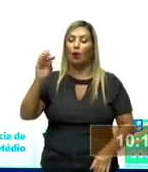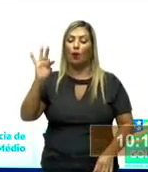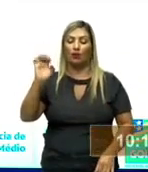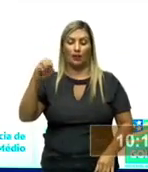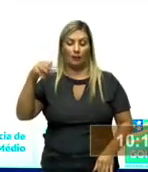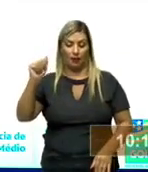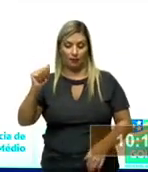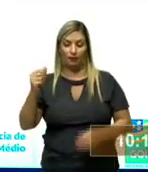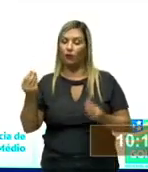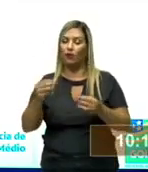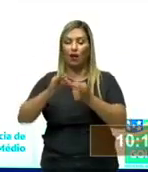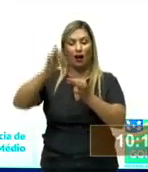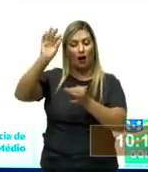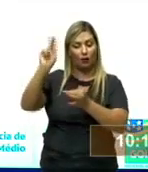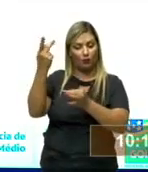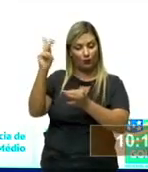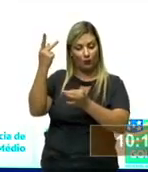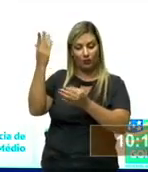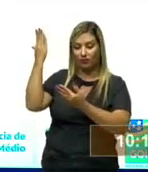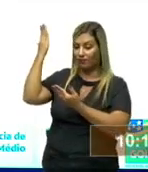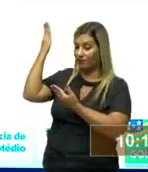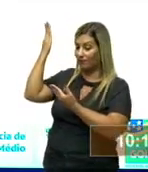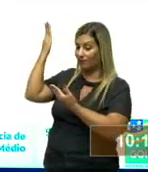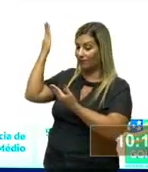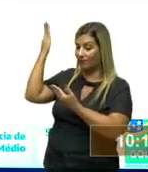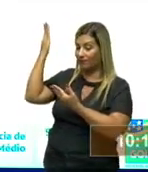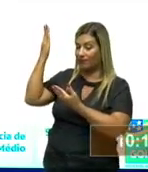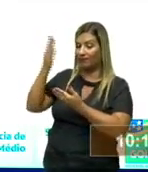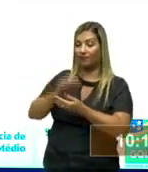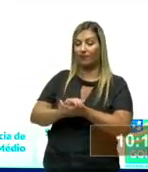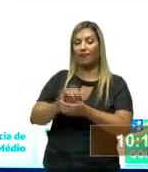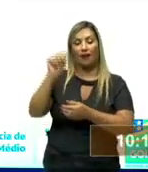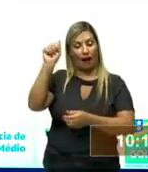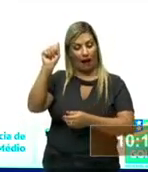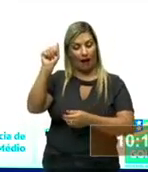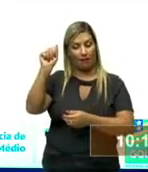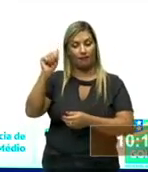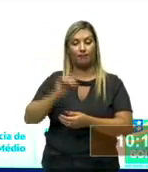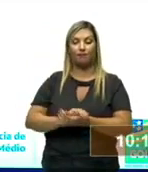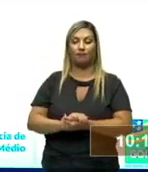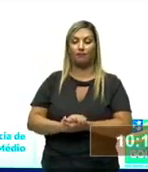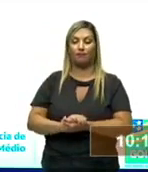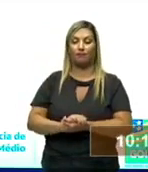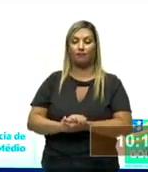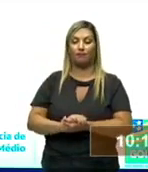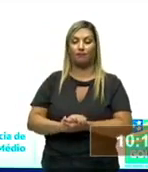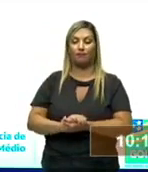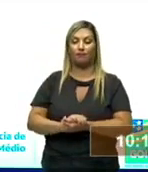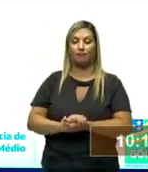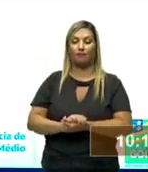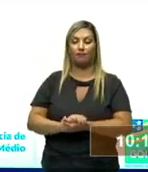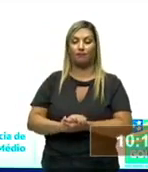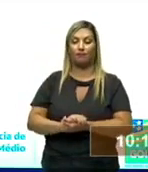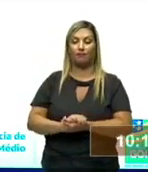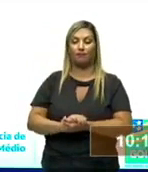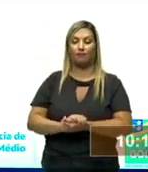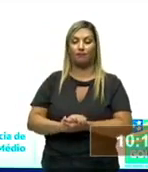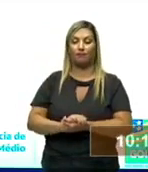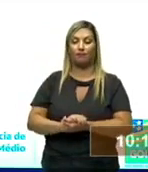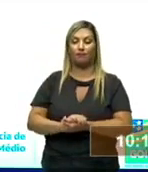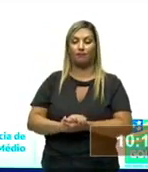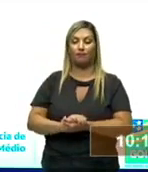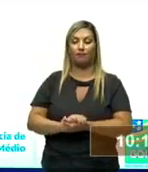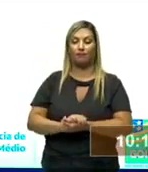ou seja a altura do triângulo boa então chamar assim de ar tá aqui mede quatro aqui também mede 4 são triângulo equilátero Beleza